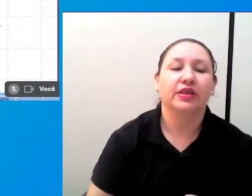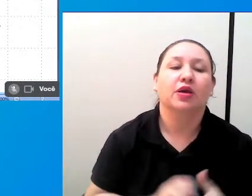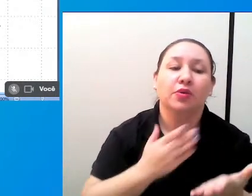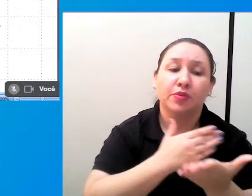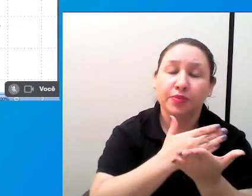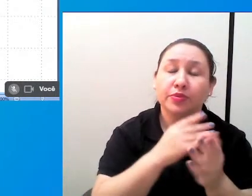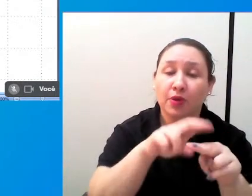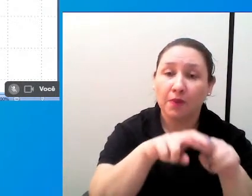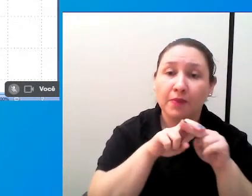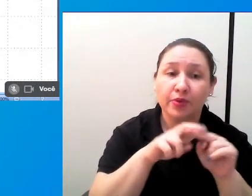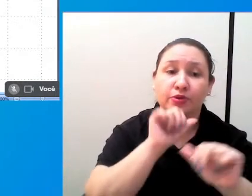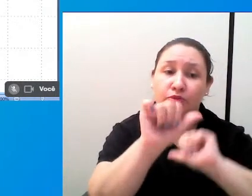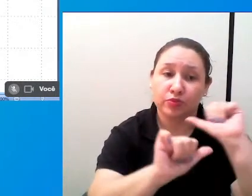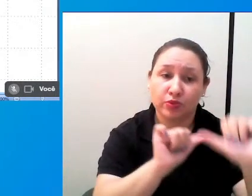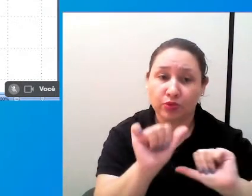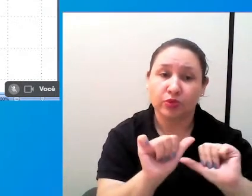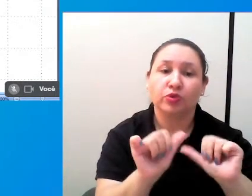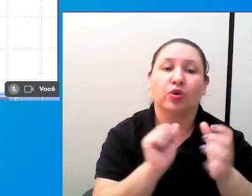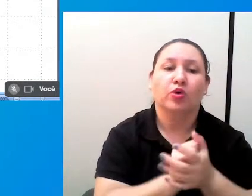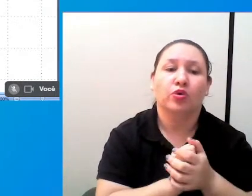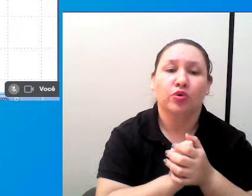agosto a junho.